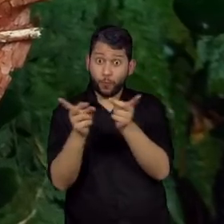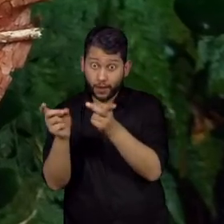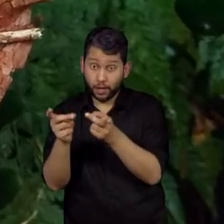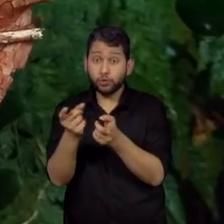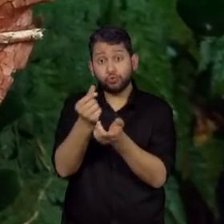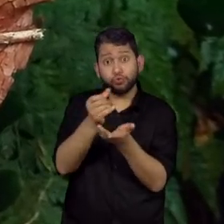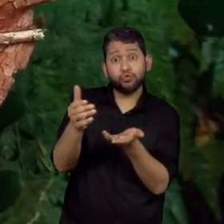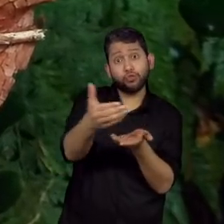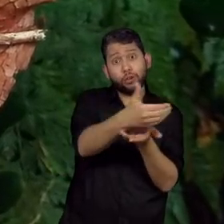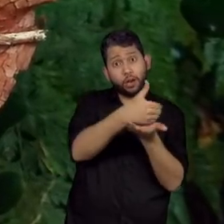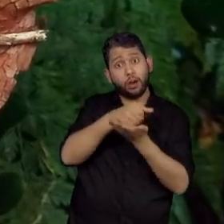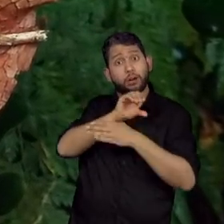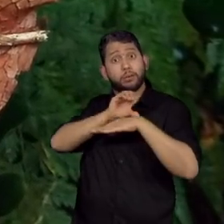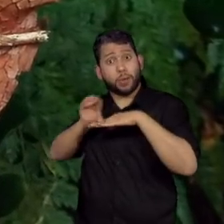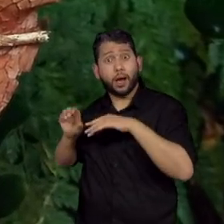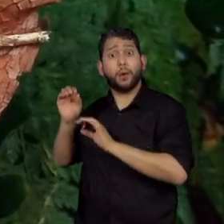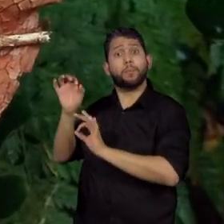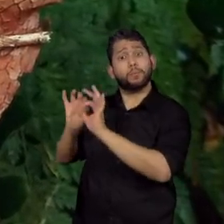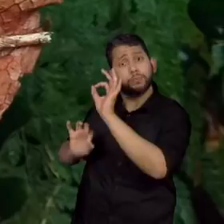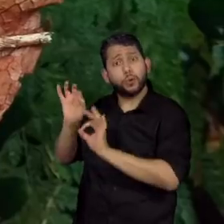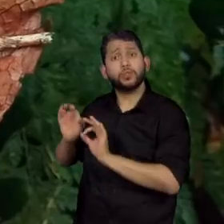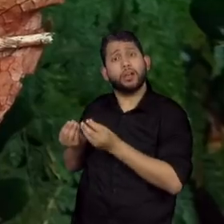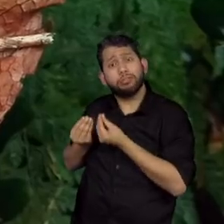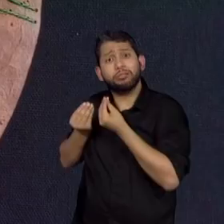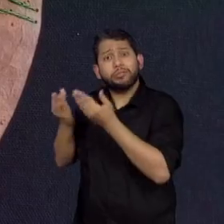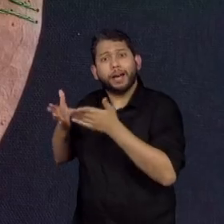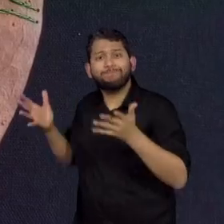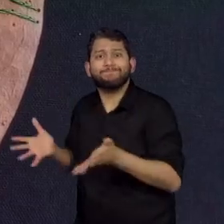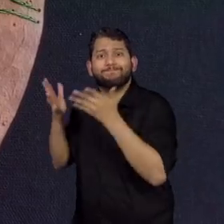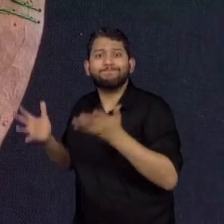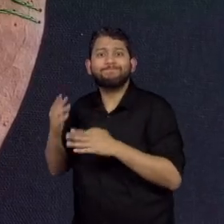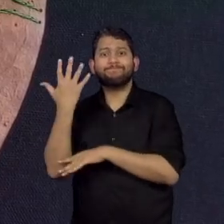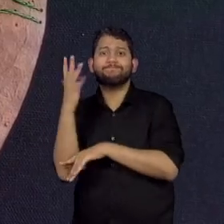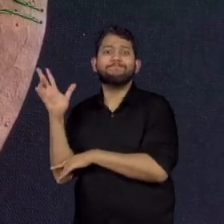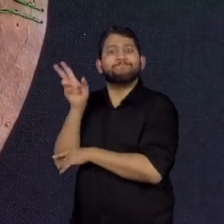dessas peças para esses projetos de conservação, né?